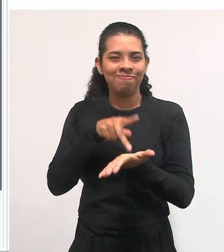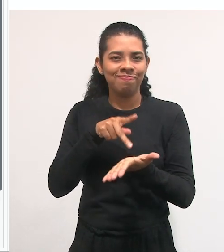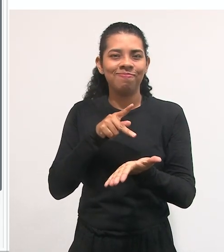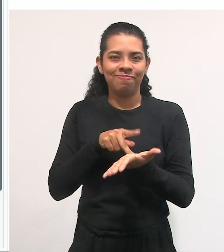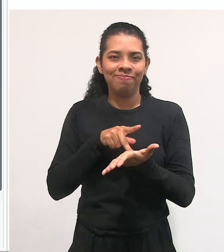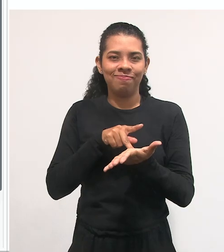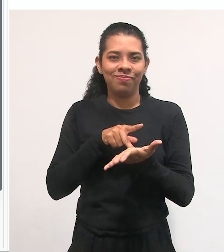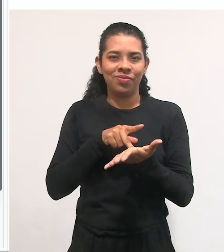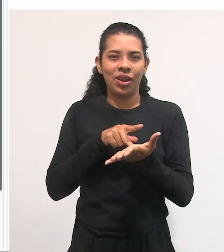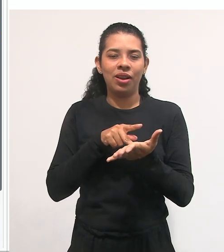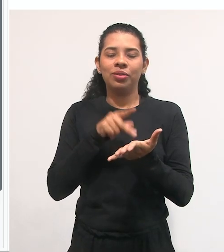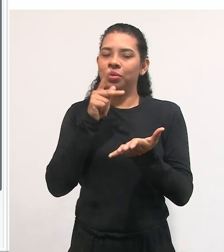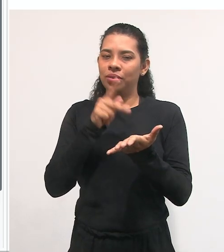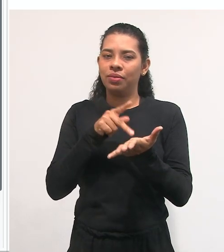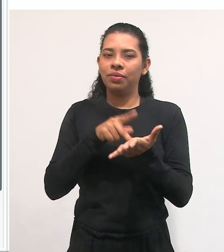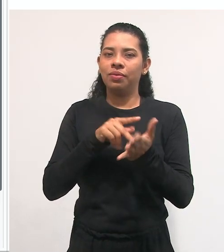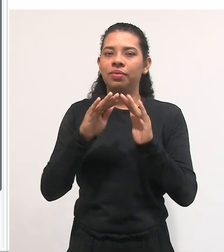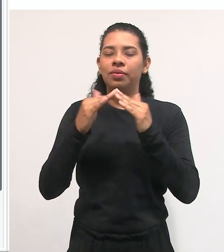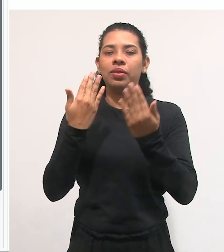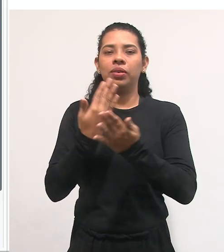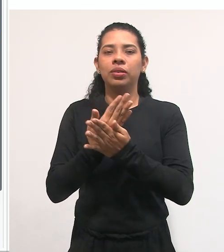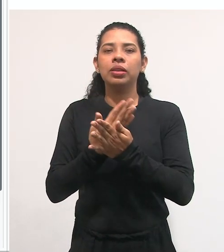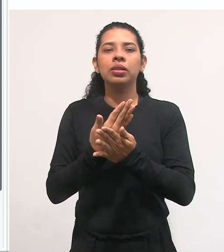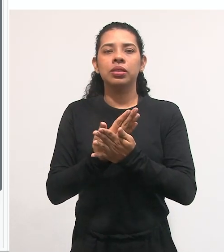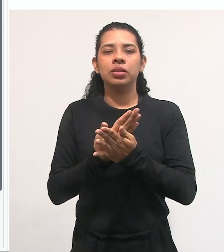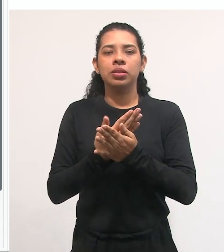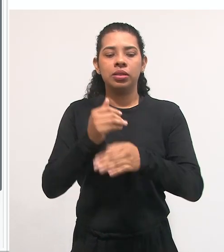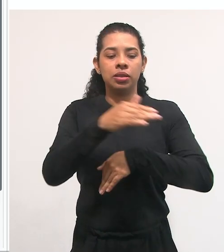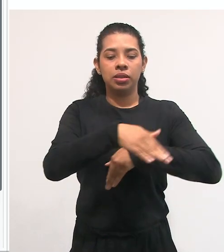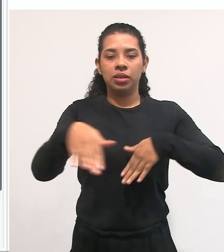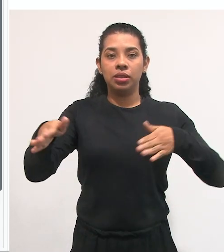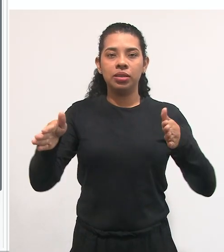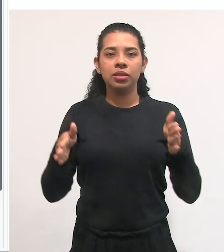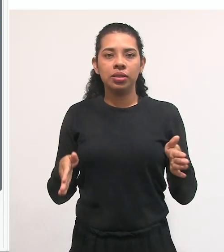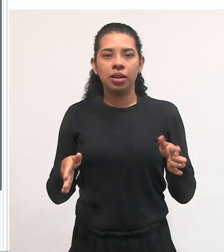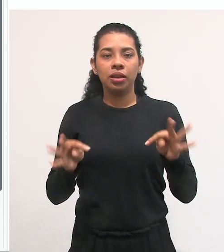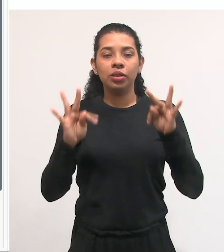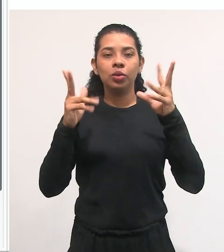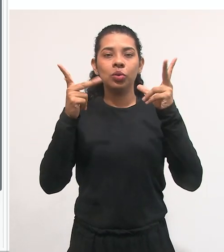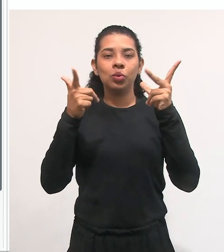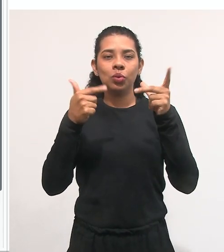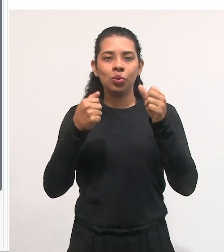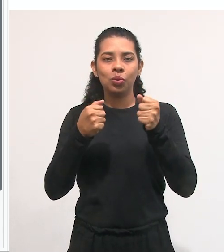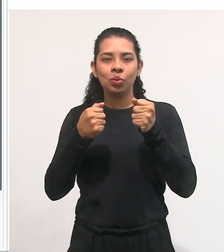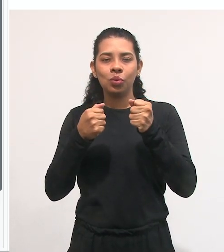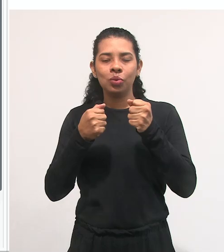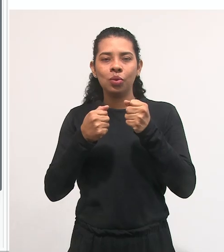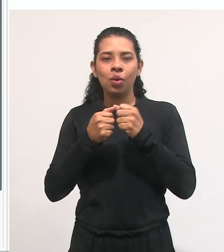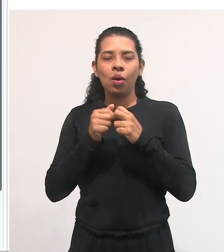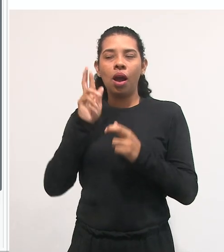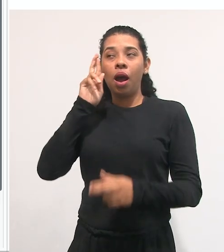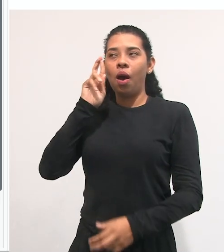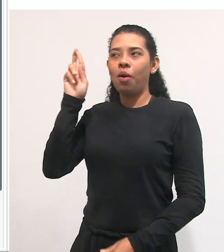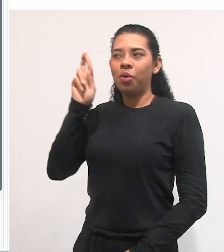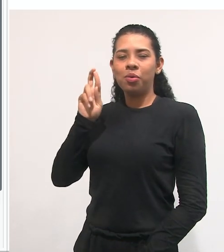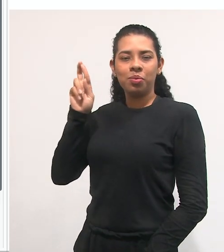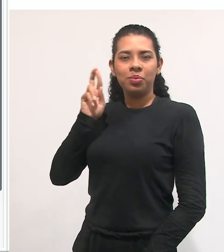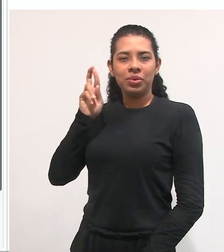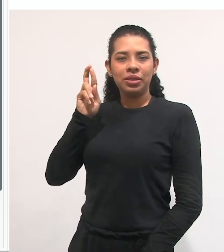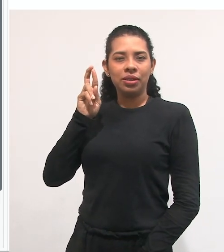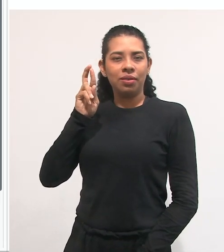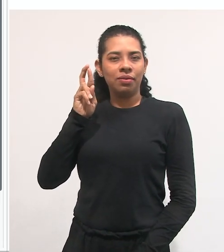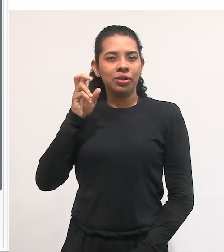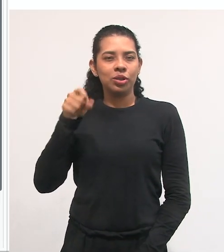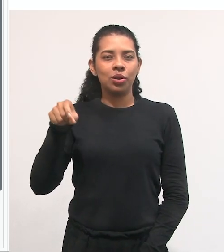sala e vão se concretizar nas atividades. Então, esse é um mapa mental aí do currículo de como,